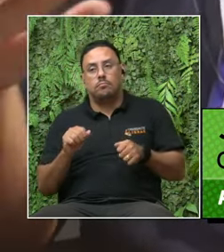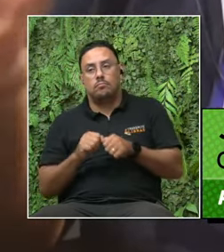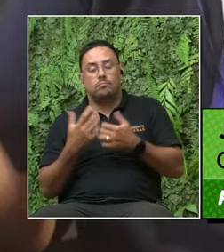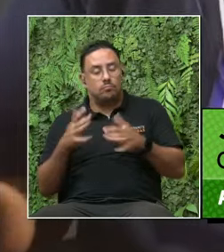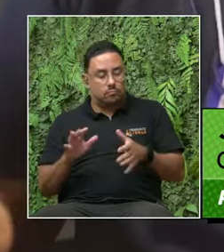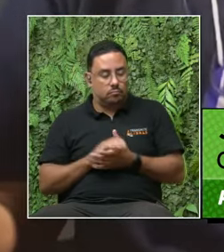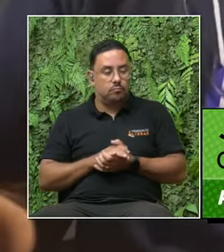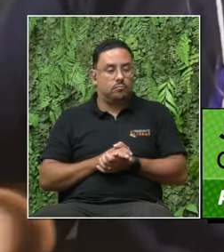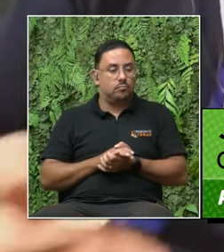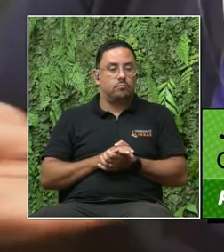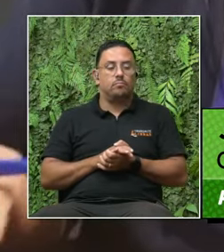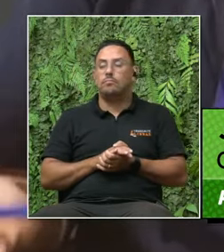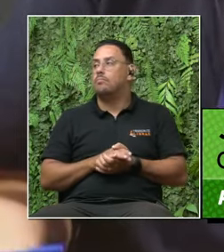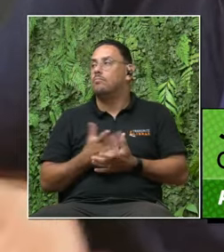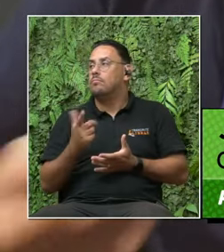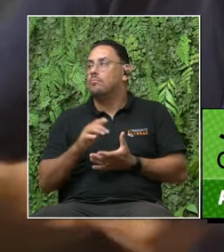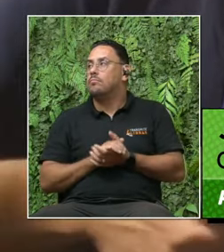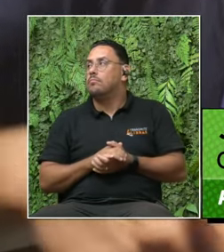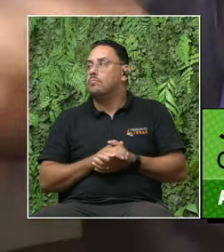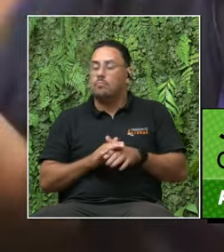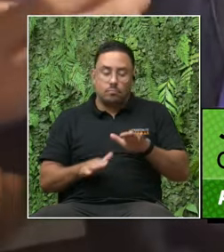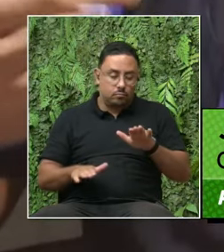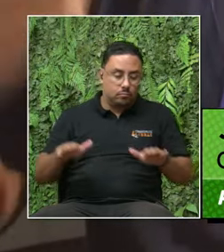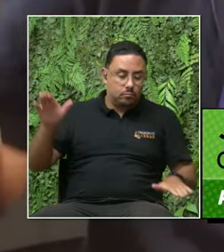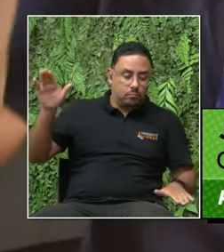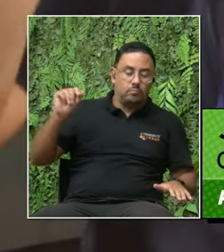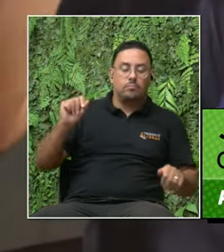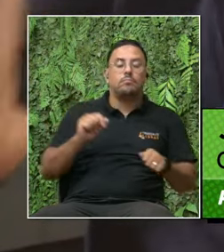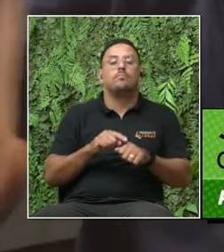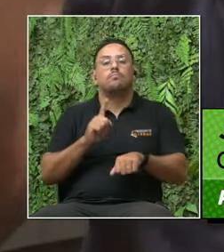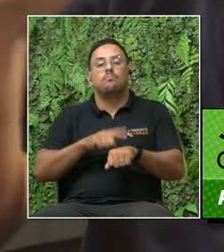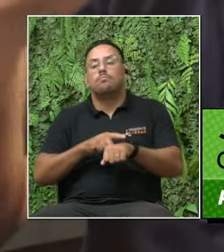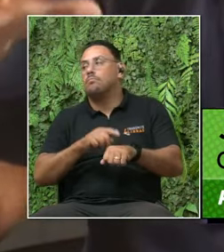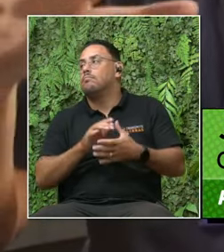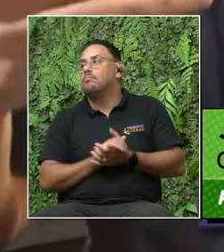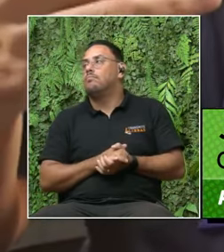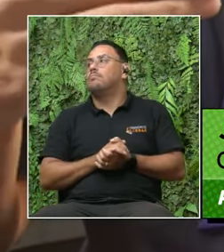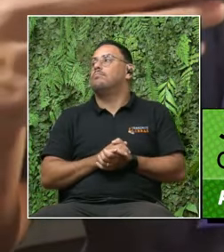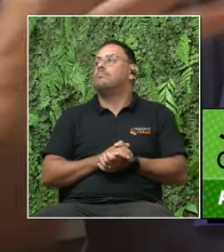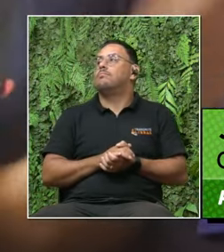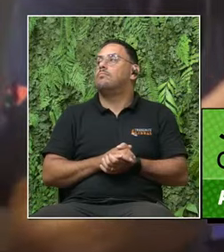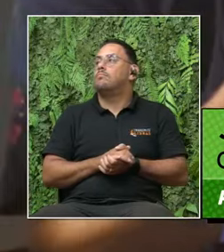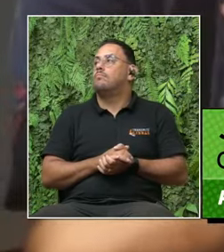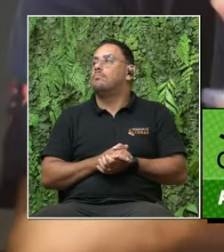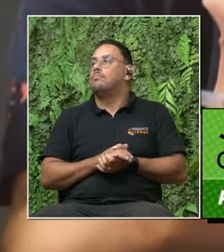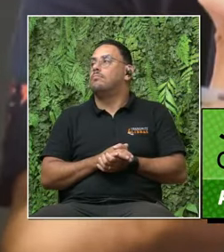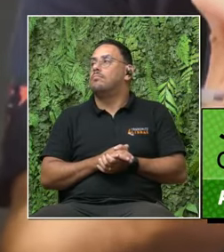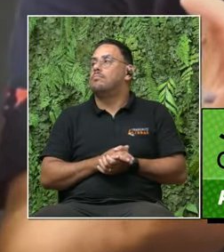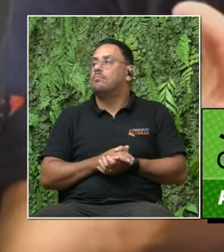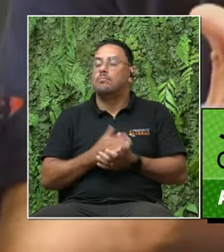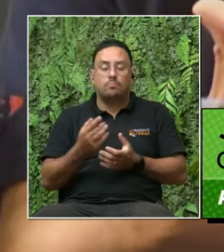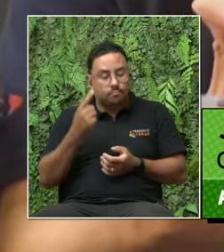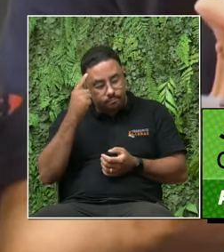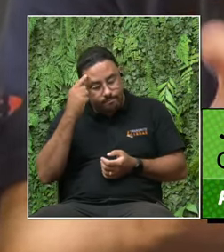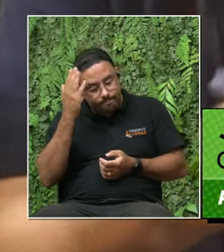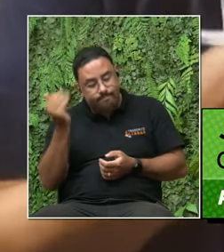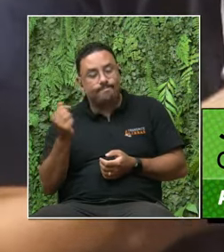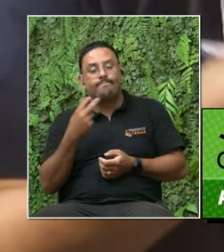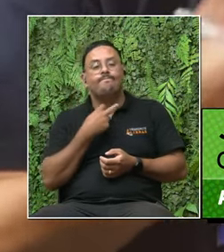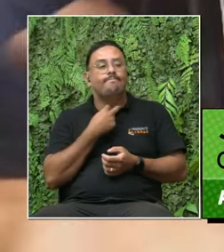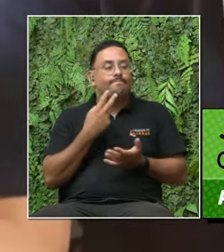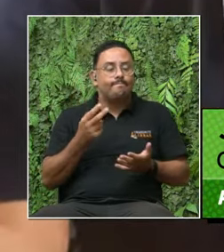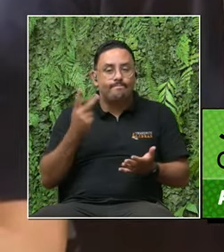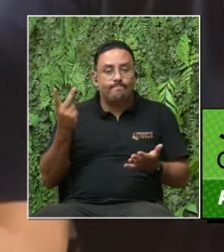desse Claro que não gente isso não existe é movimento às vezes que naquele momento ali o cara eu ele sabe que não pode mas às vezes